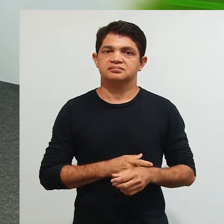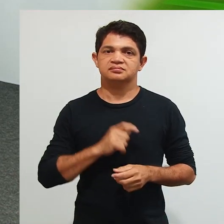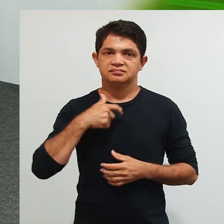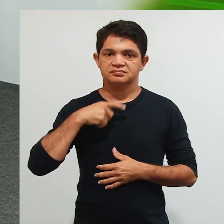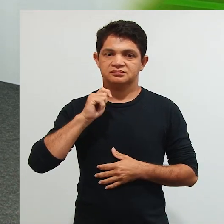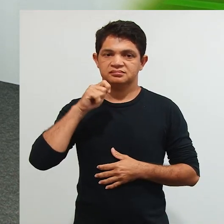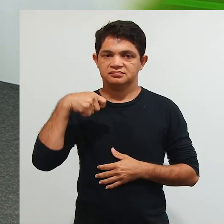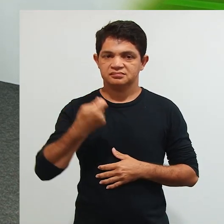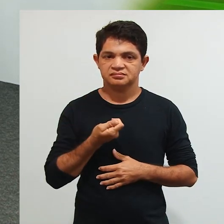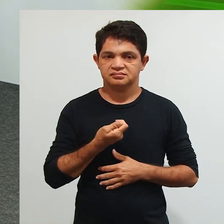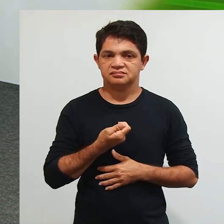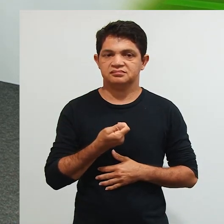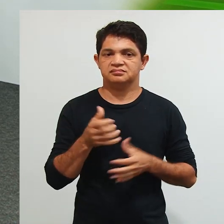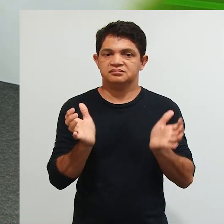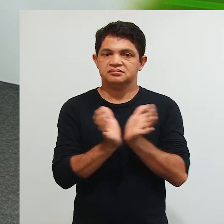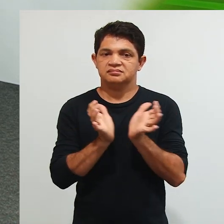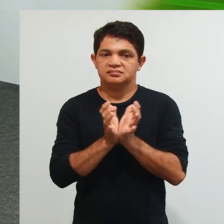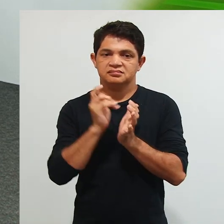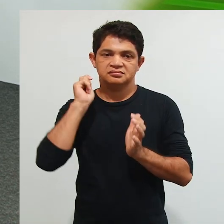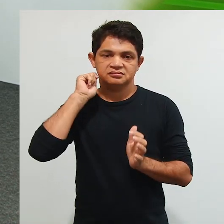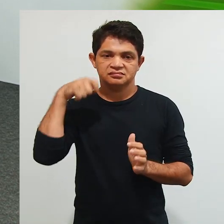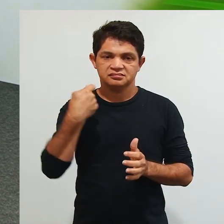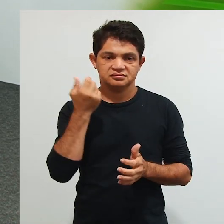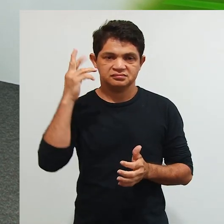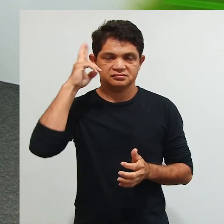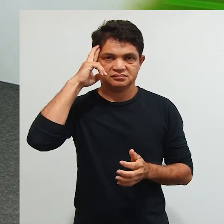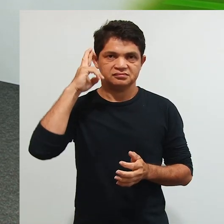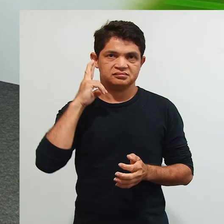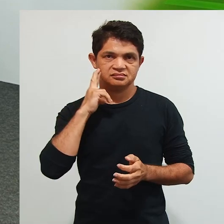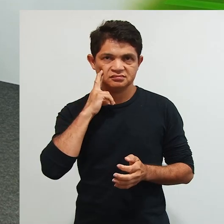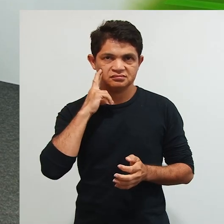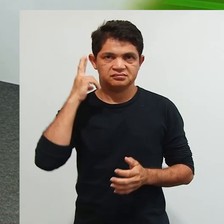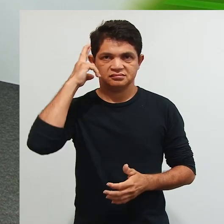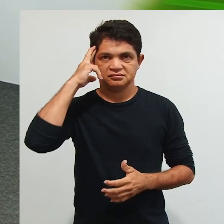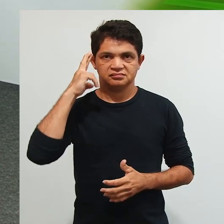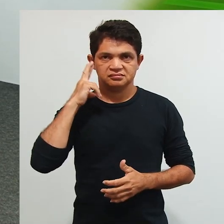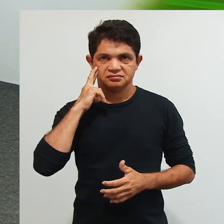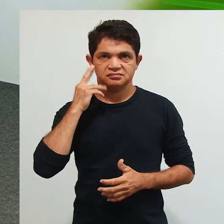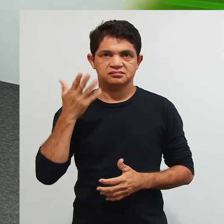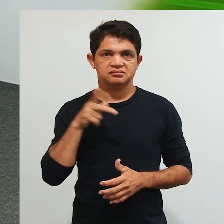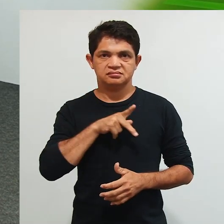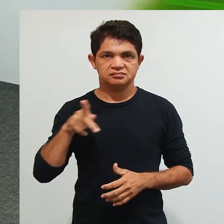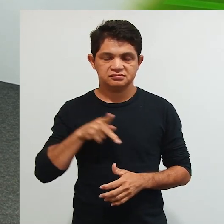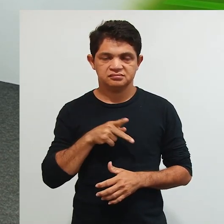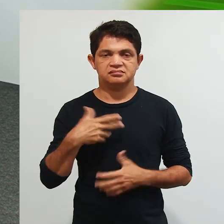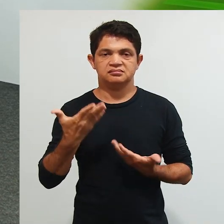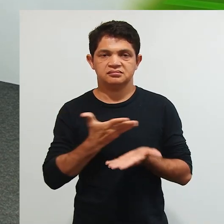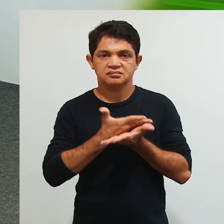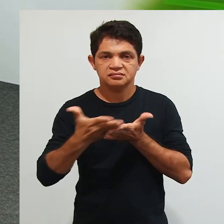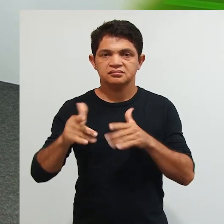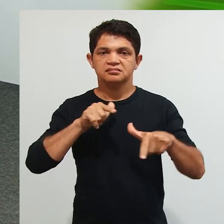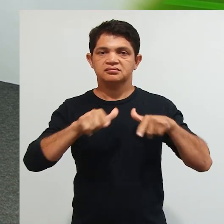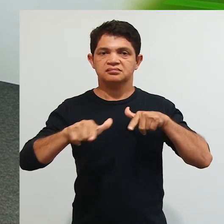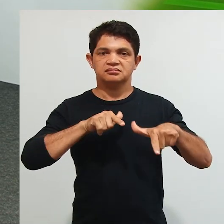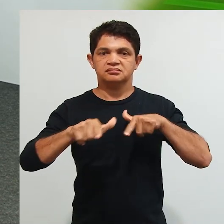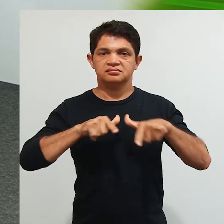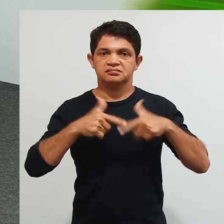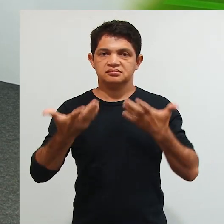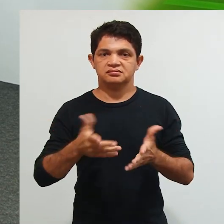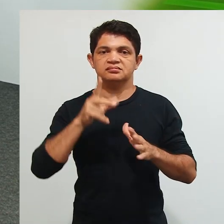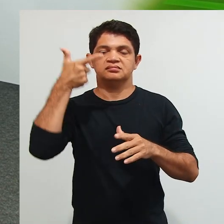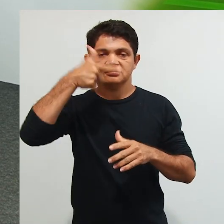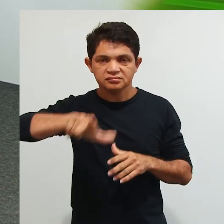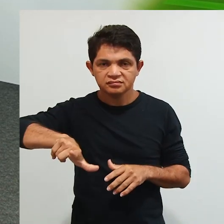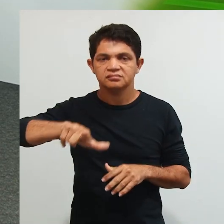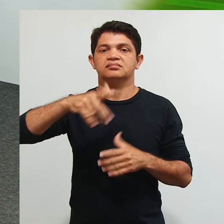o meu sinal na comunidade surda é esse. Estamos aqui então para trabalhar